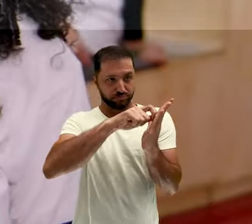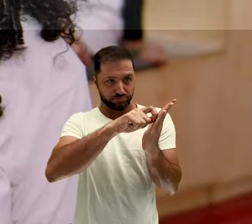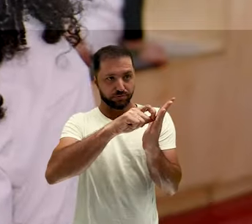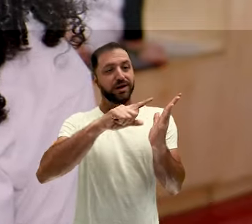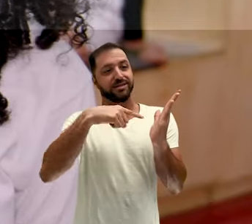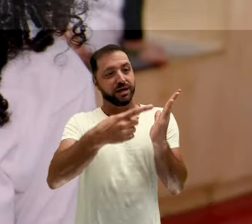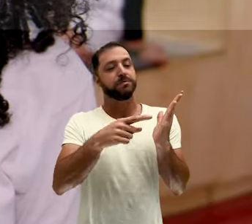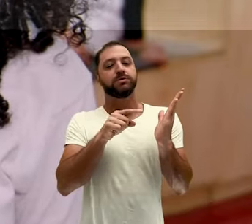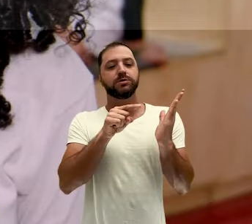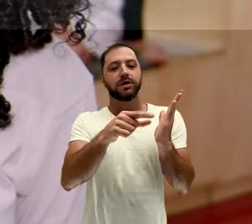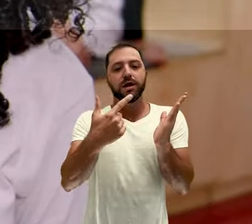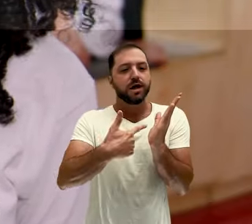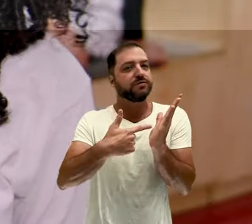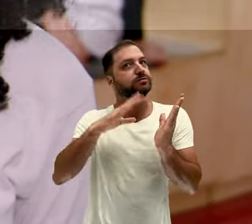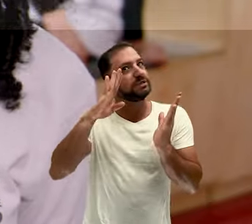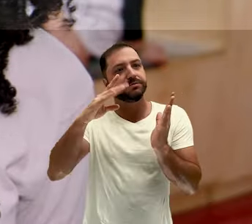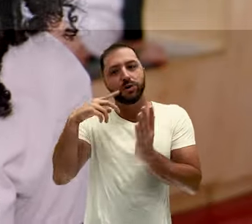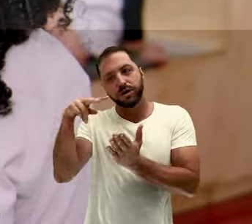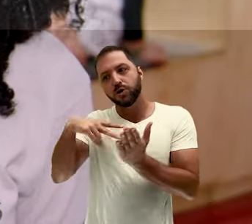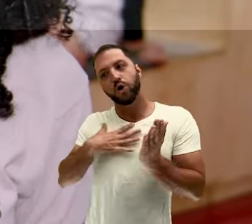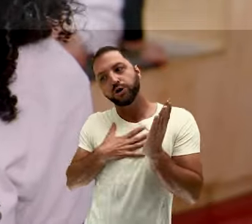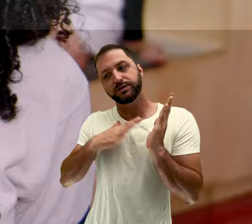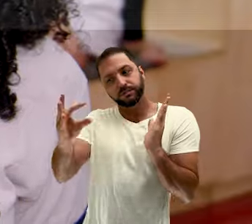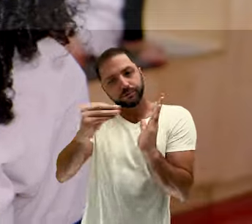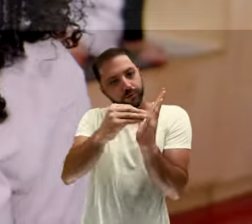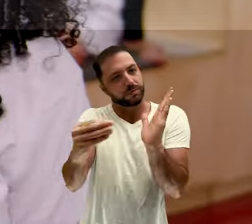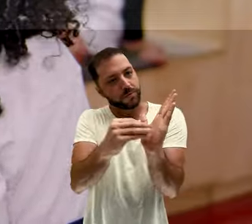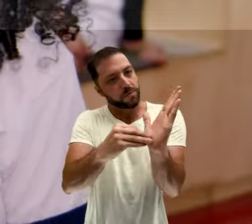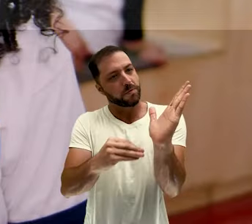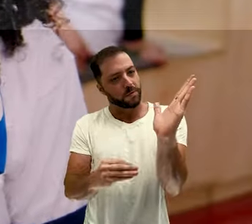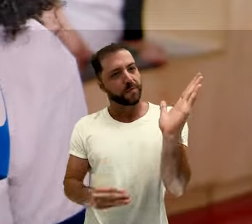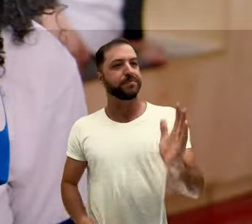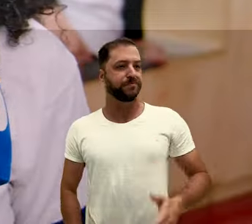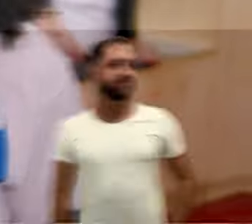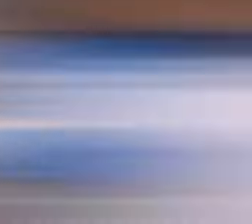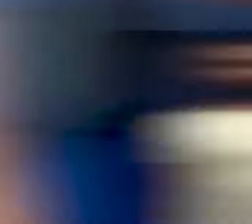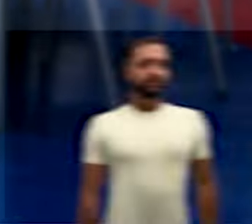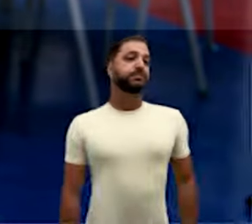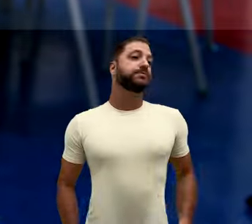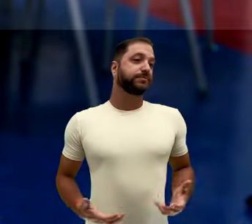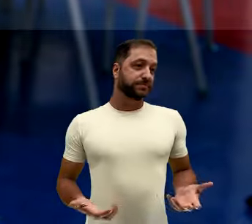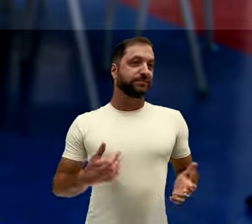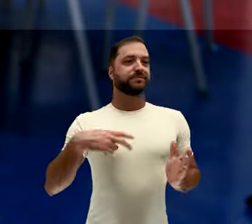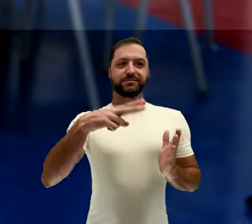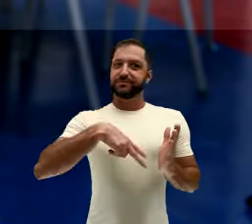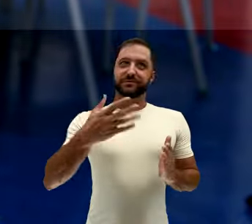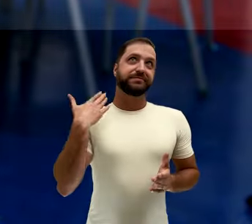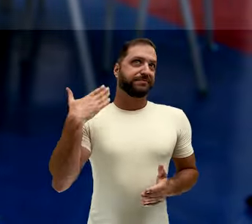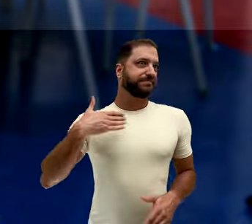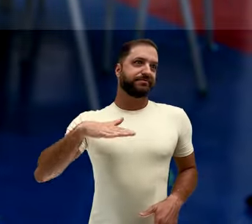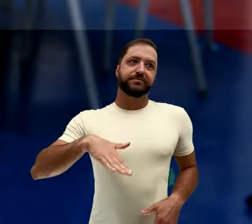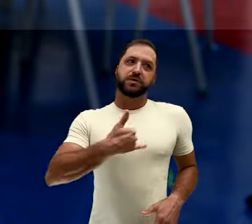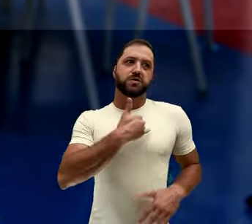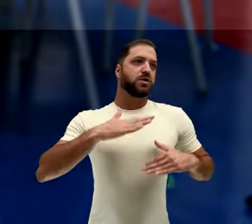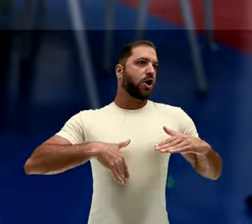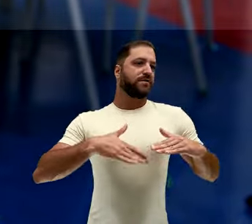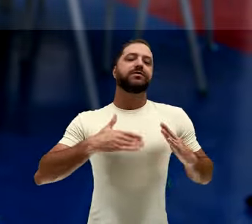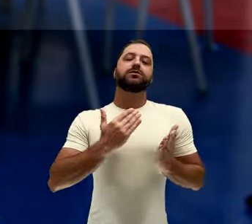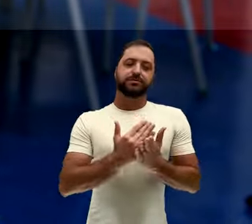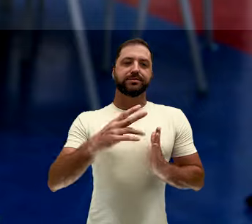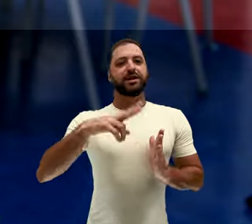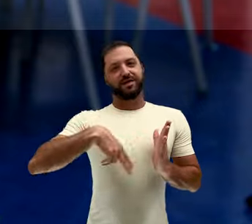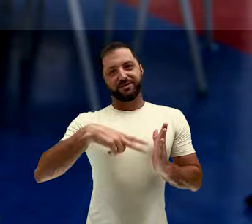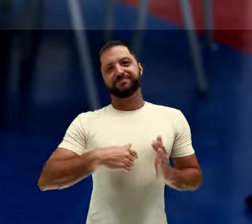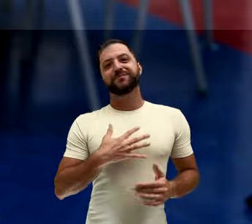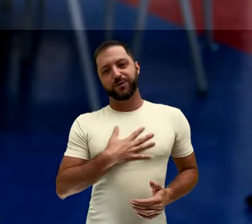Depois eu pego as partes que mais fazem do livro, as partes mais importantes do livro e acabo escrevendo. Eu sou uma leitora desde muito cedo.